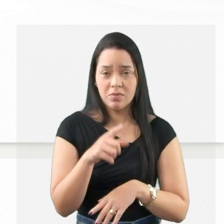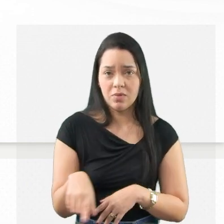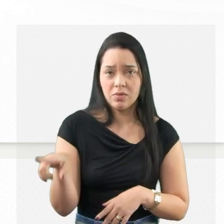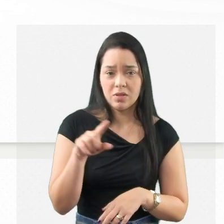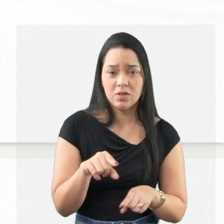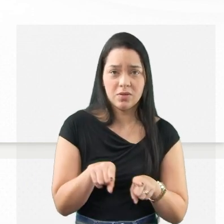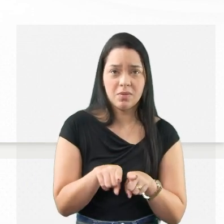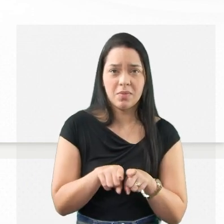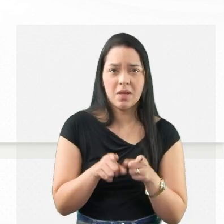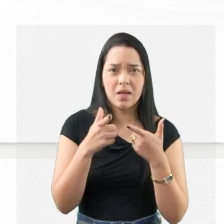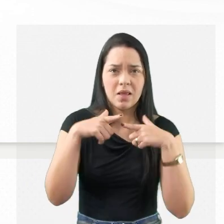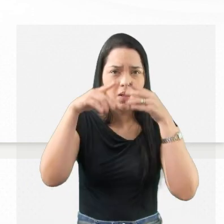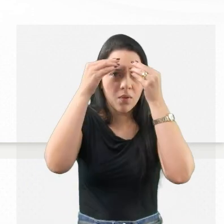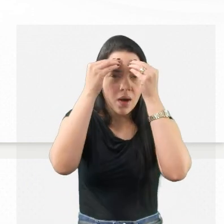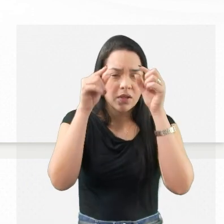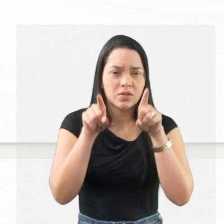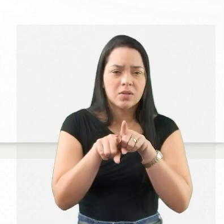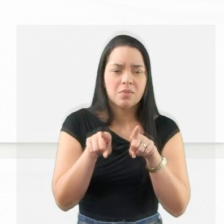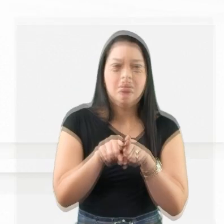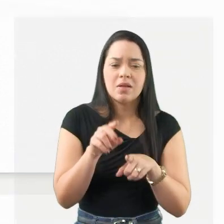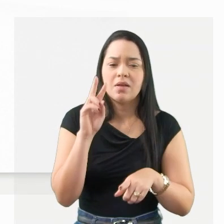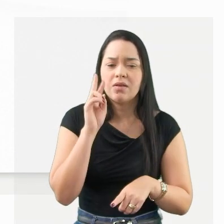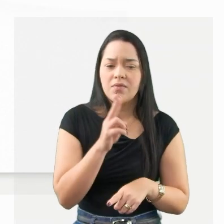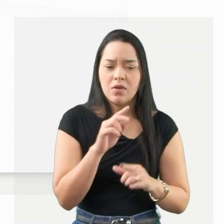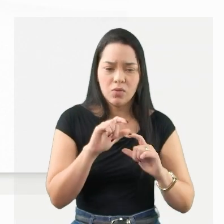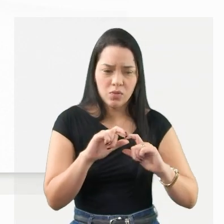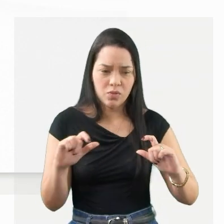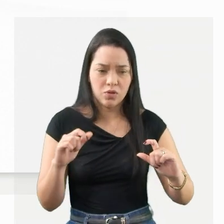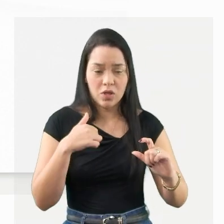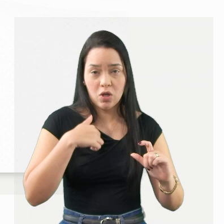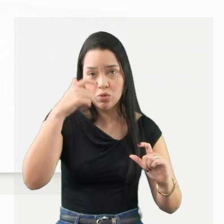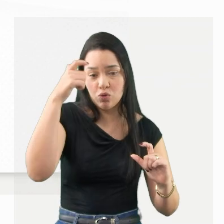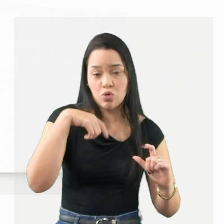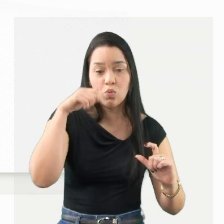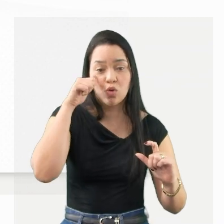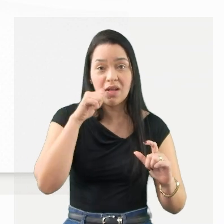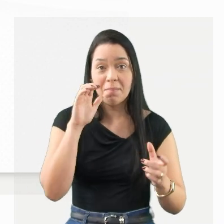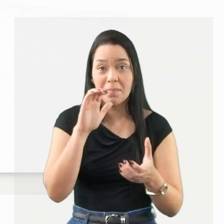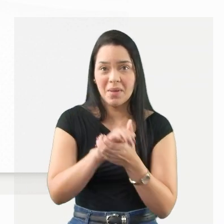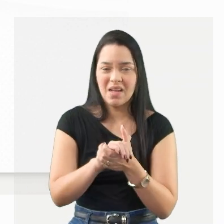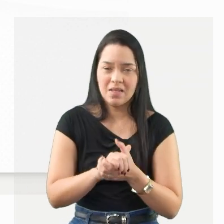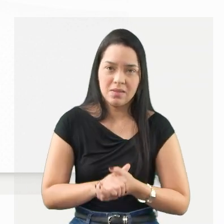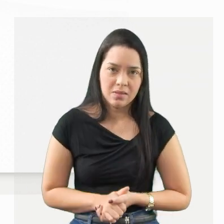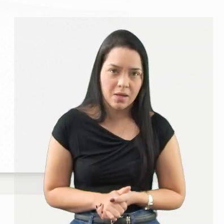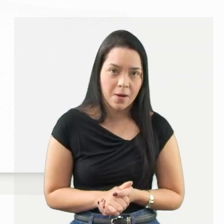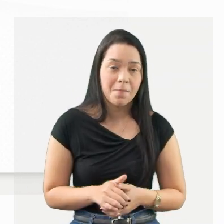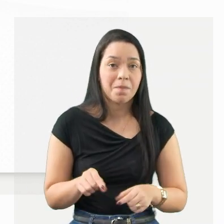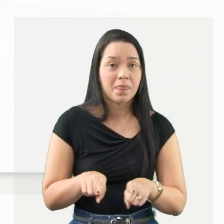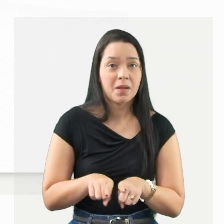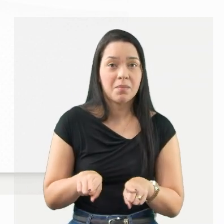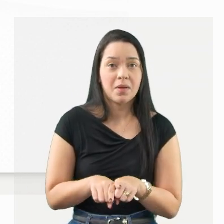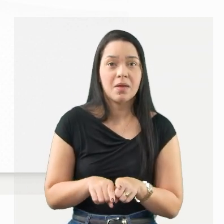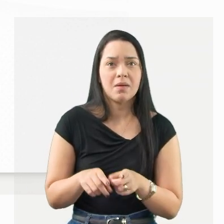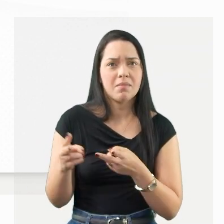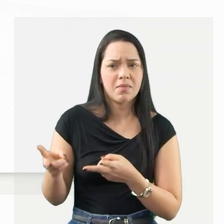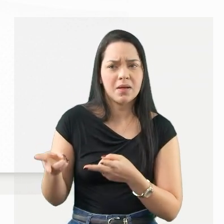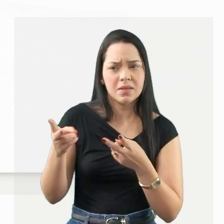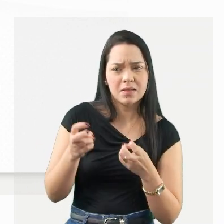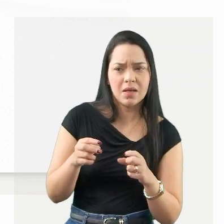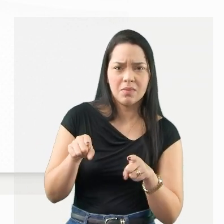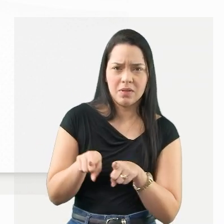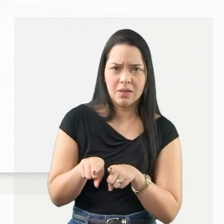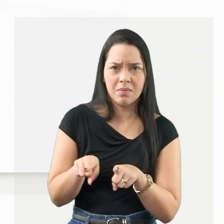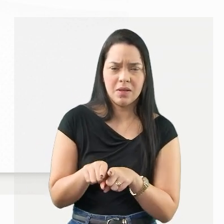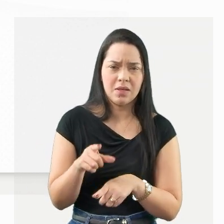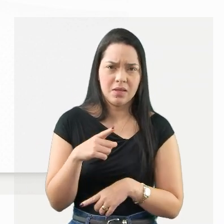a linguagem, né? Quando a gente vê aí no último verso, eu sou mulher para casar, a gente percebe a questão da